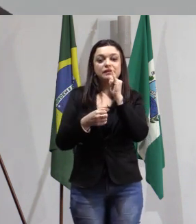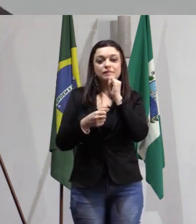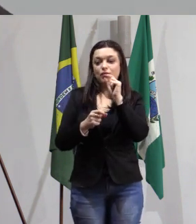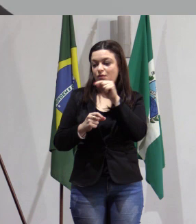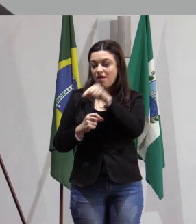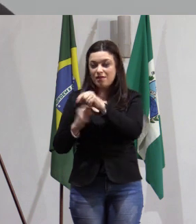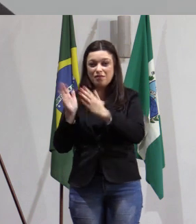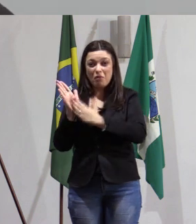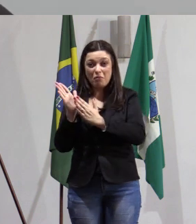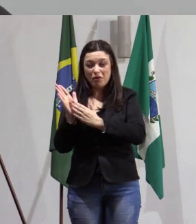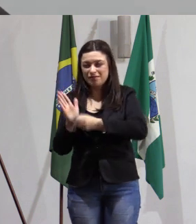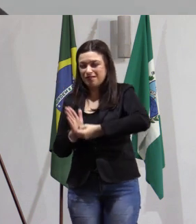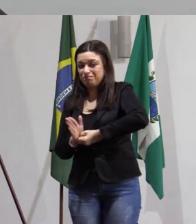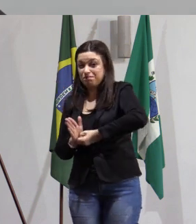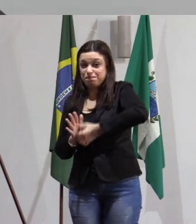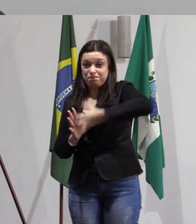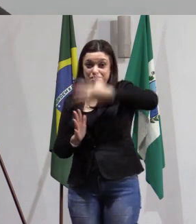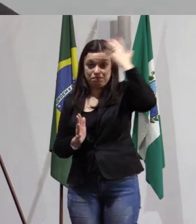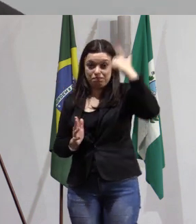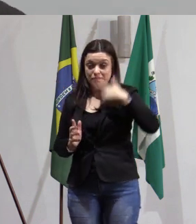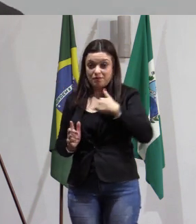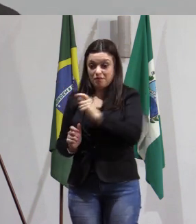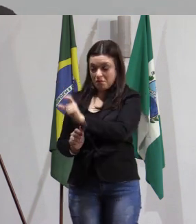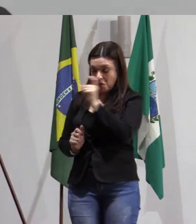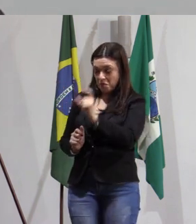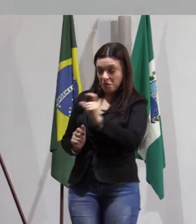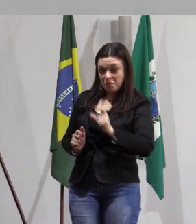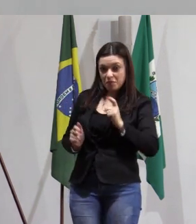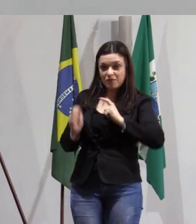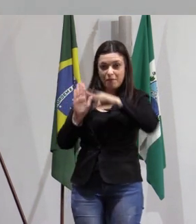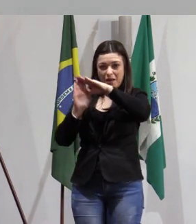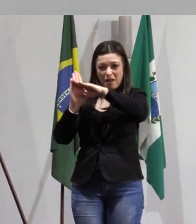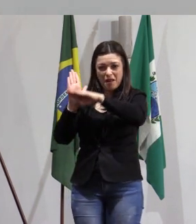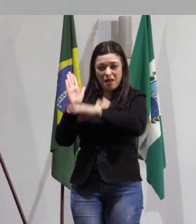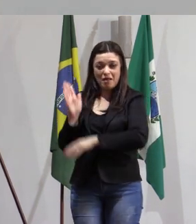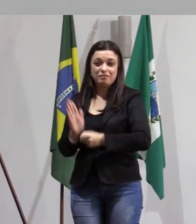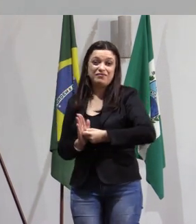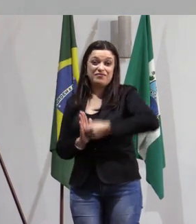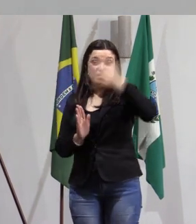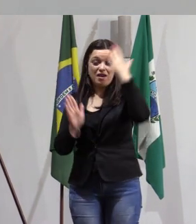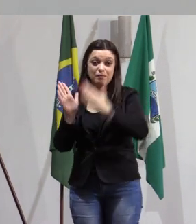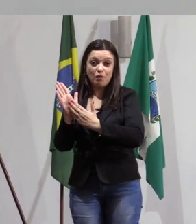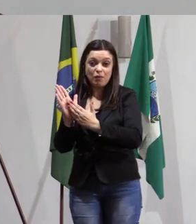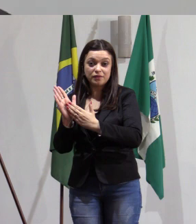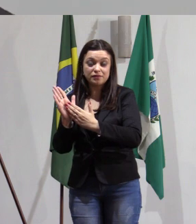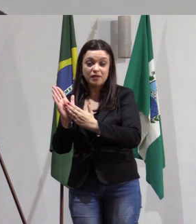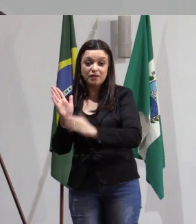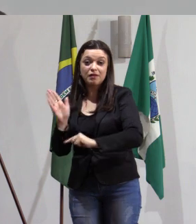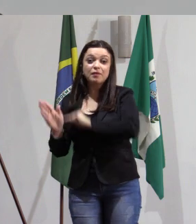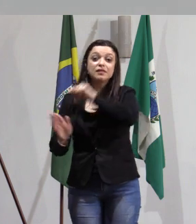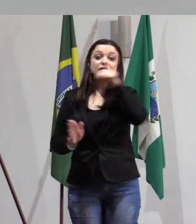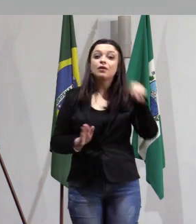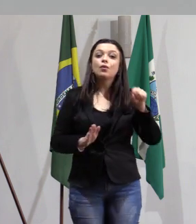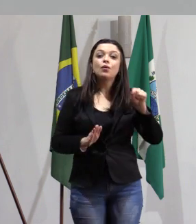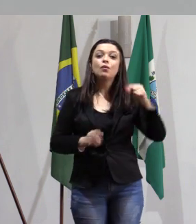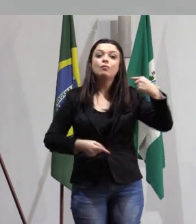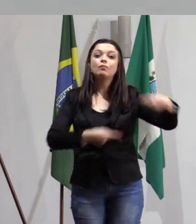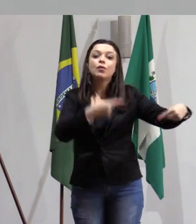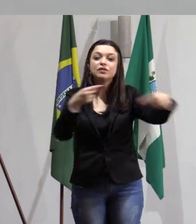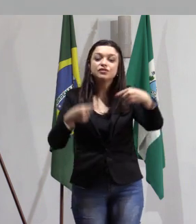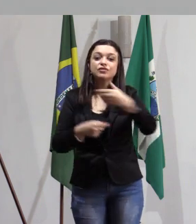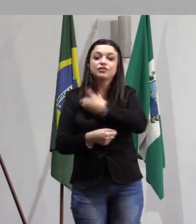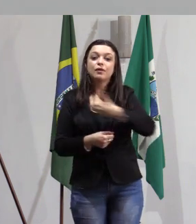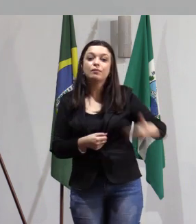de propostas que esse projeto de lei traz, de um lado, e a articulação das políticas públicas